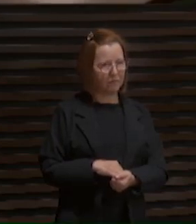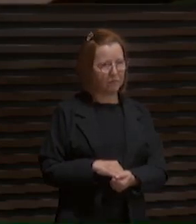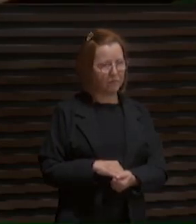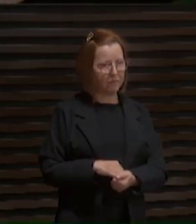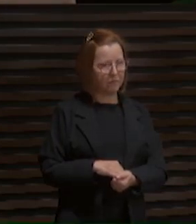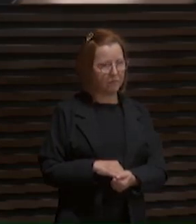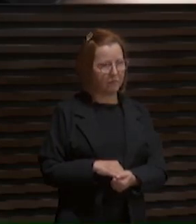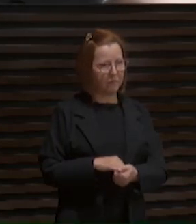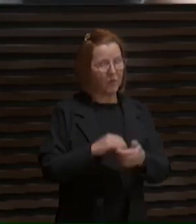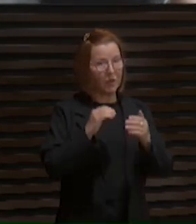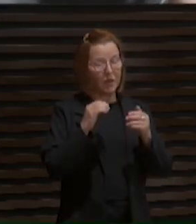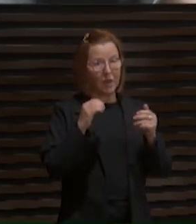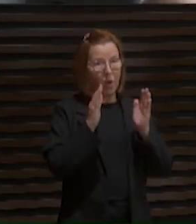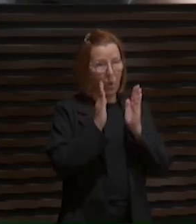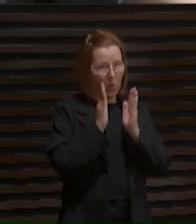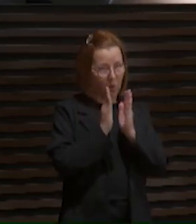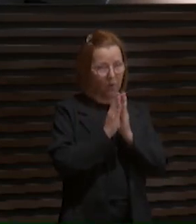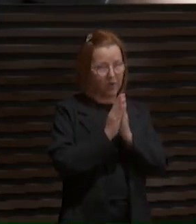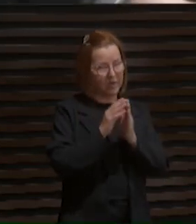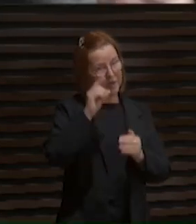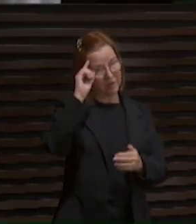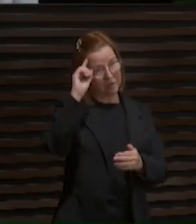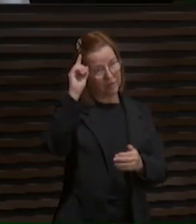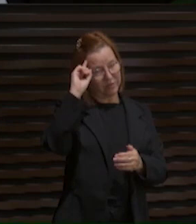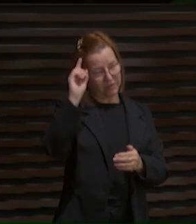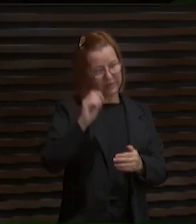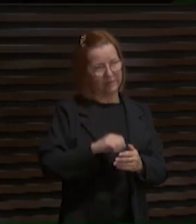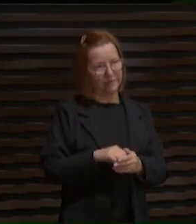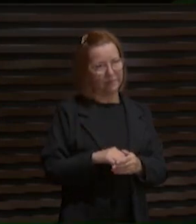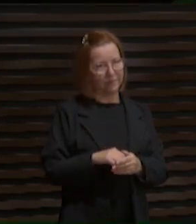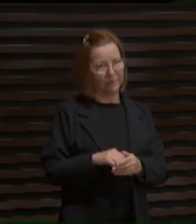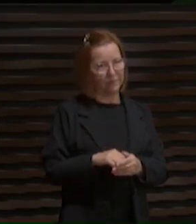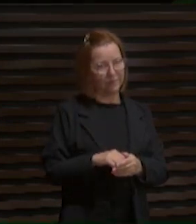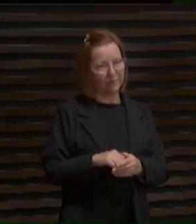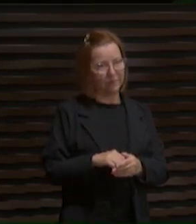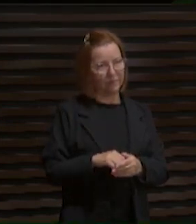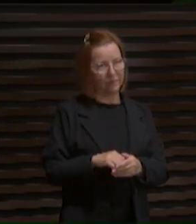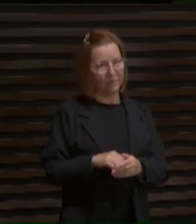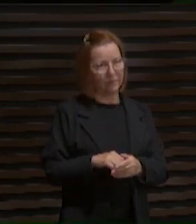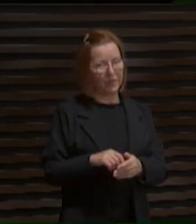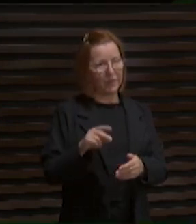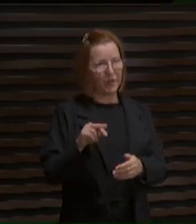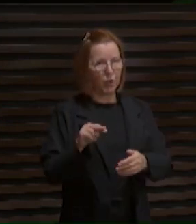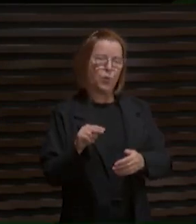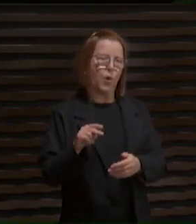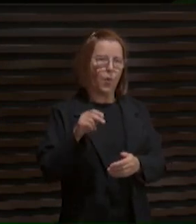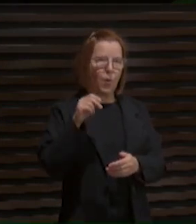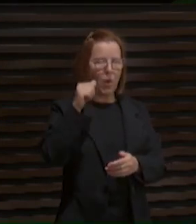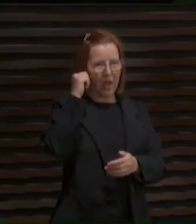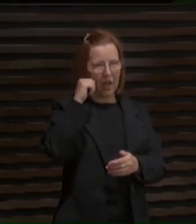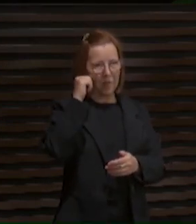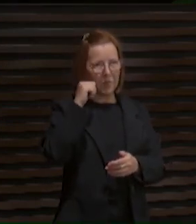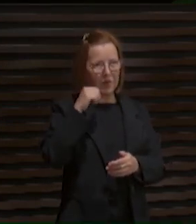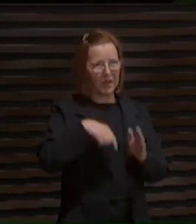foi assombrada pela culpa do pecado dela, que a segunda também seja. Por quê? Porque ele